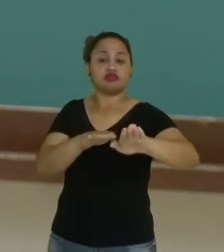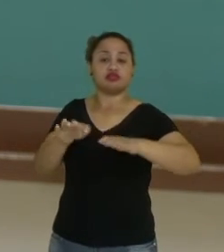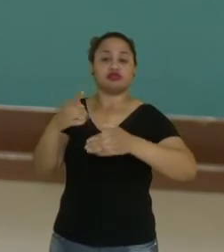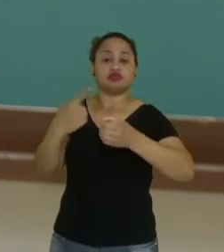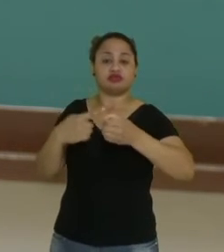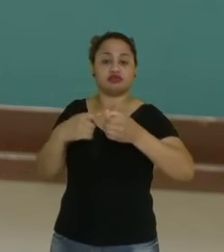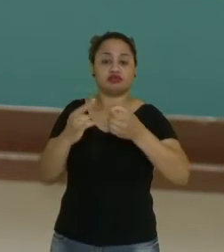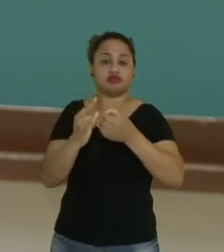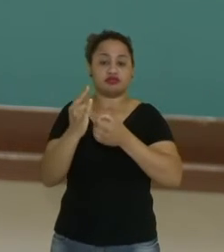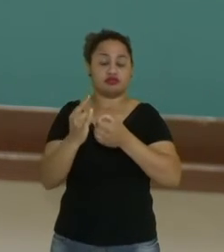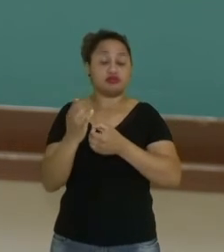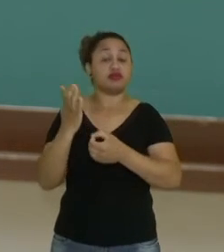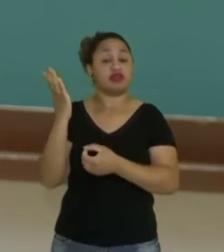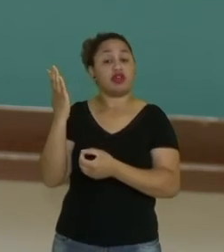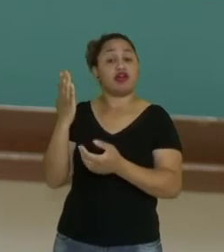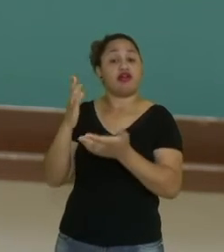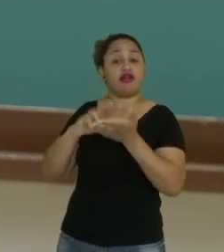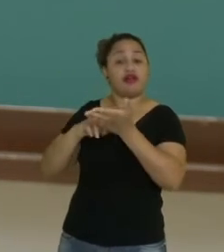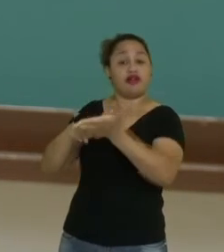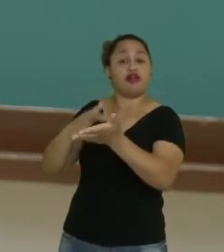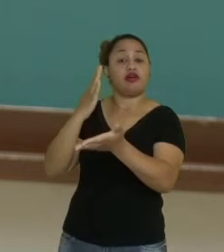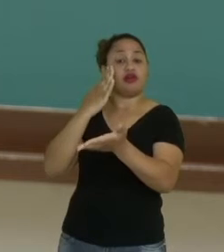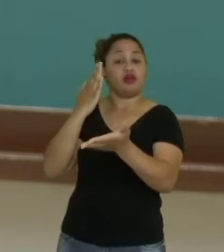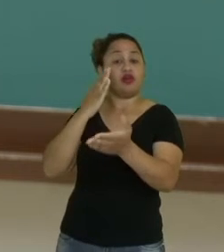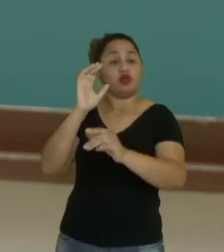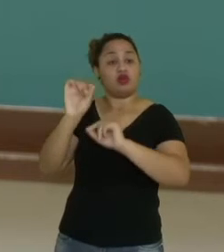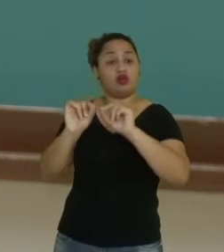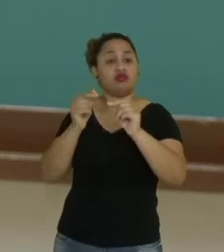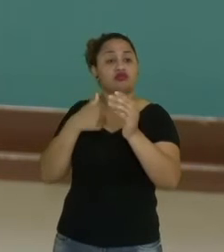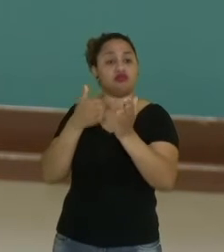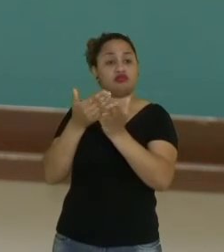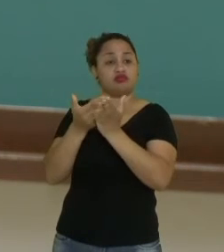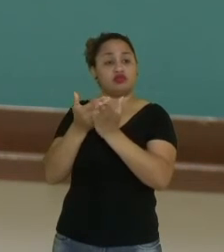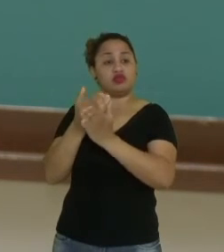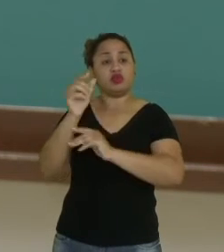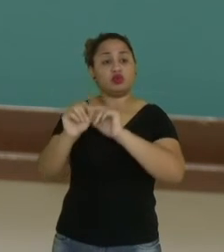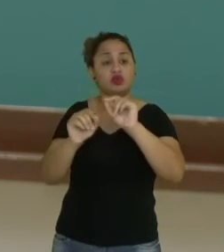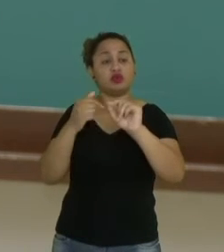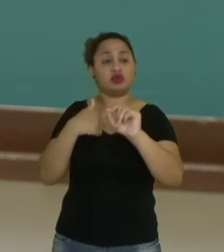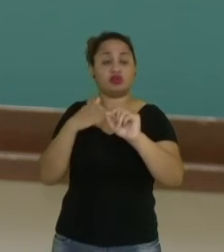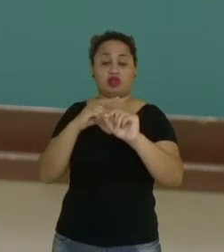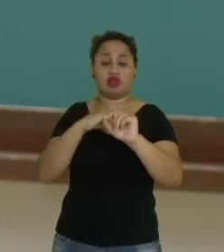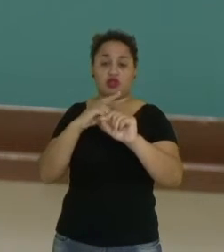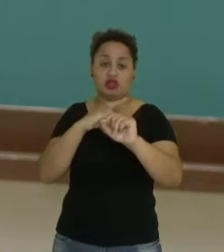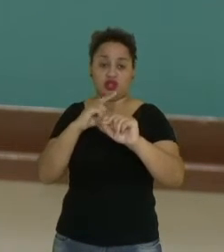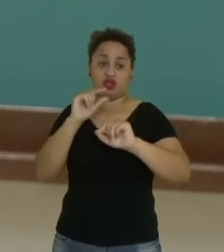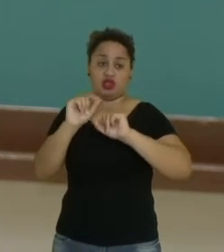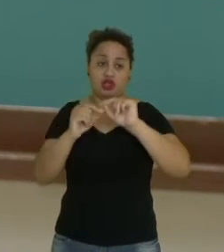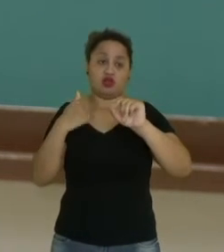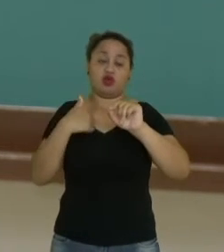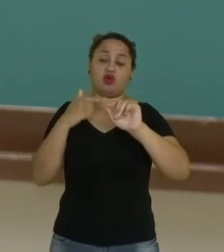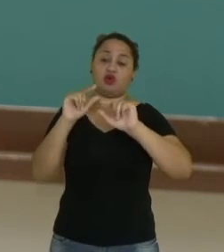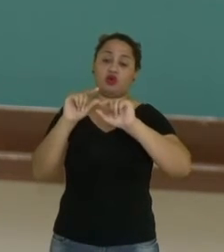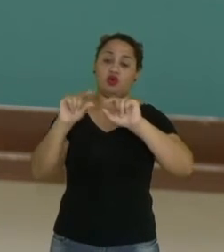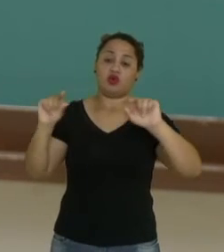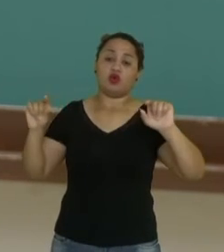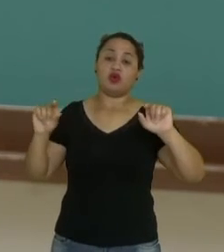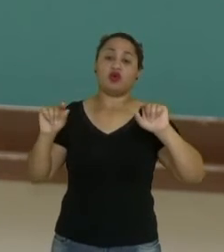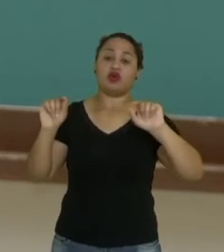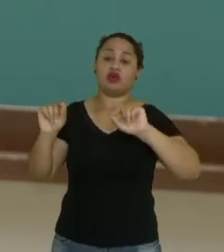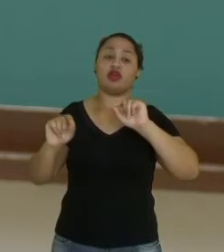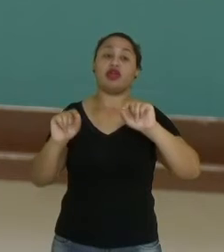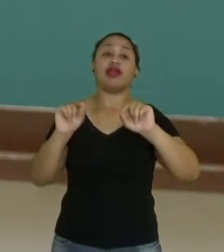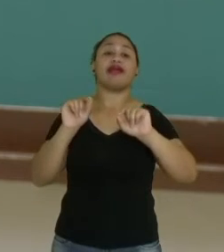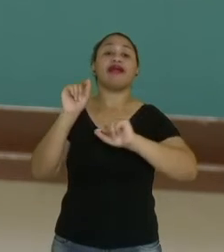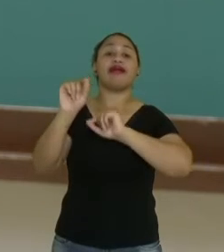que esta carta aqui, ó, que estamos estudando, né? Além dela apresentar aqui, ó,